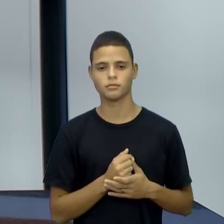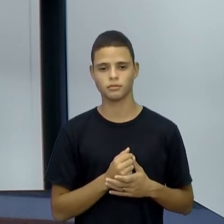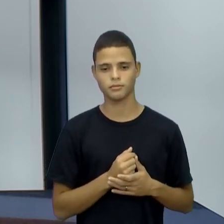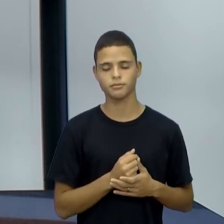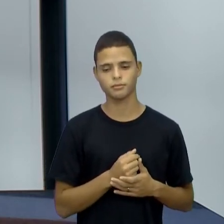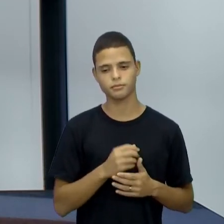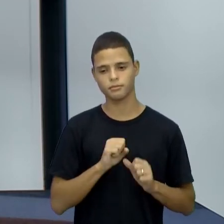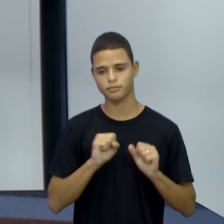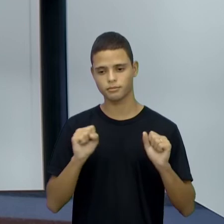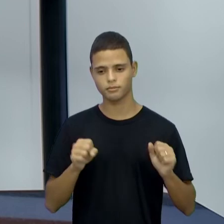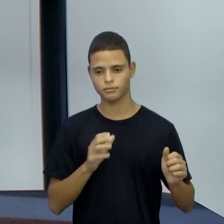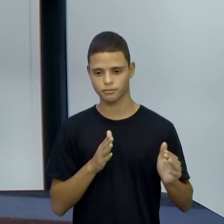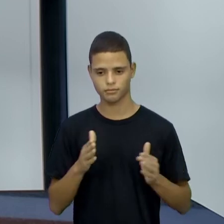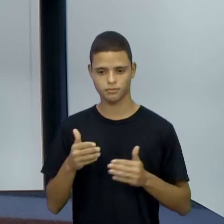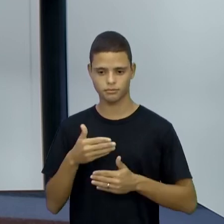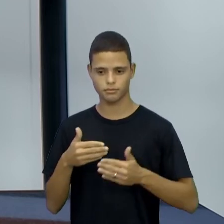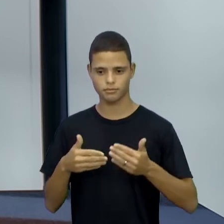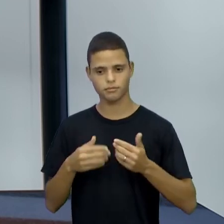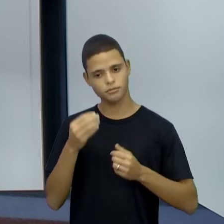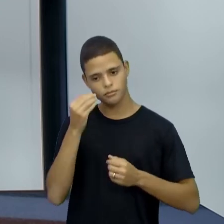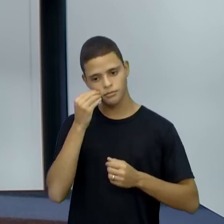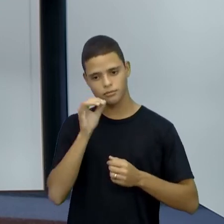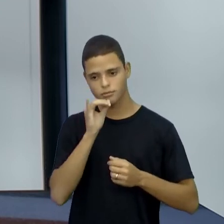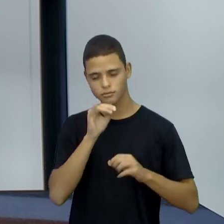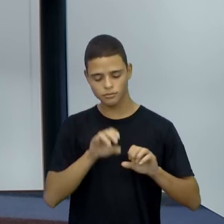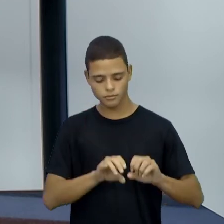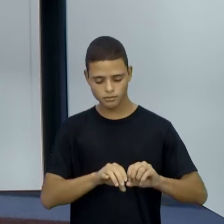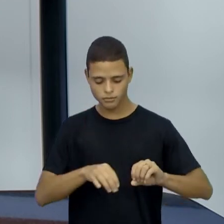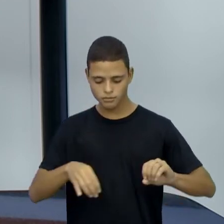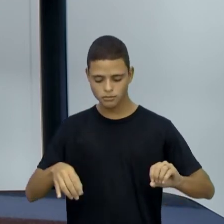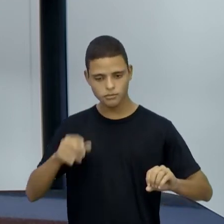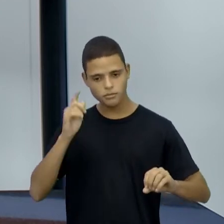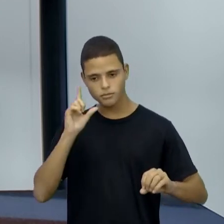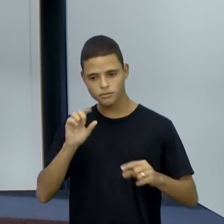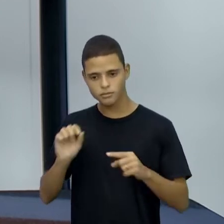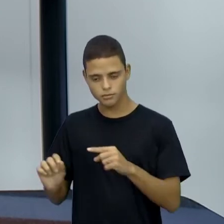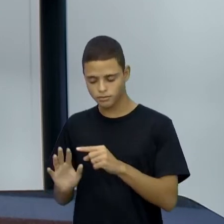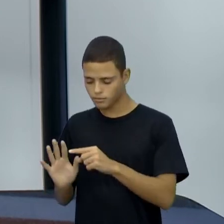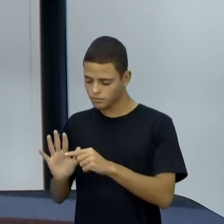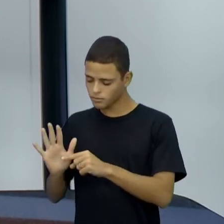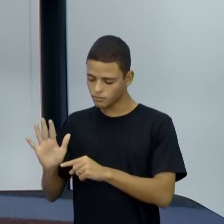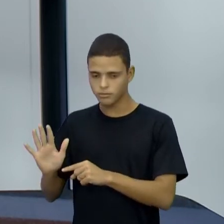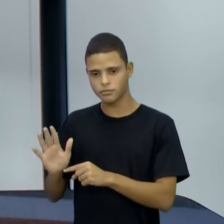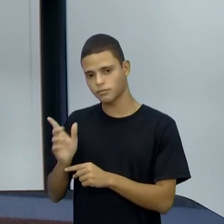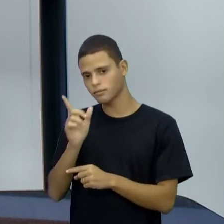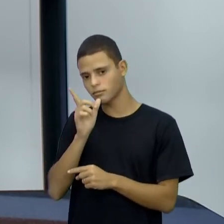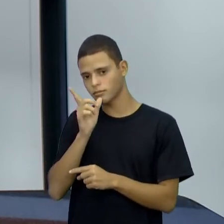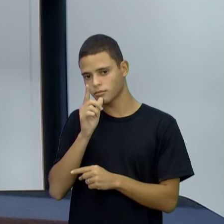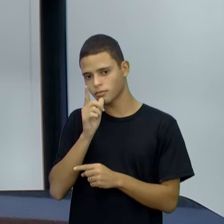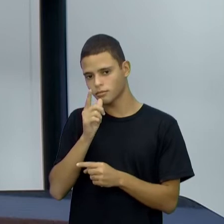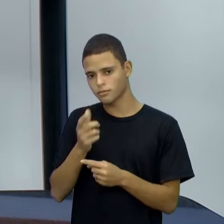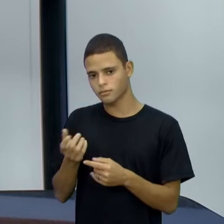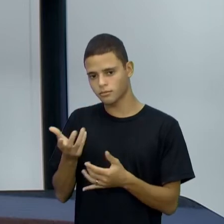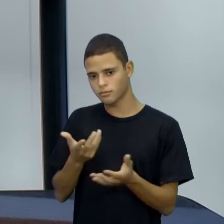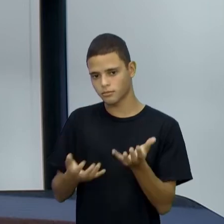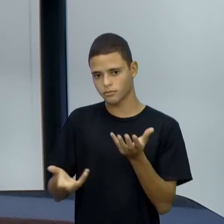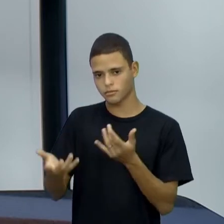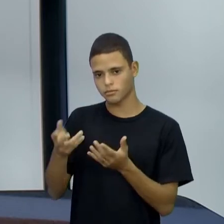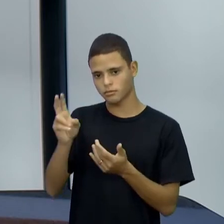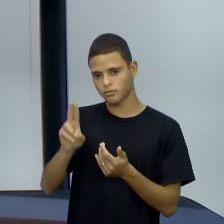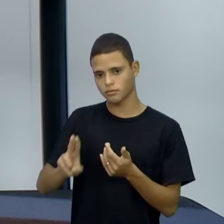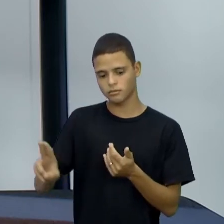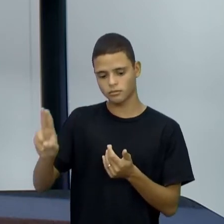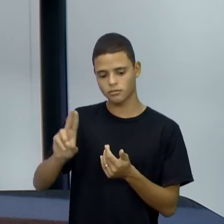esquema aqui, né, no nosso protótipo, um tubinho que pudesse canalizar esse vapor, né? A água não pode sumir para a gente reaproveitar, como aqui